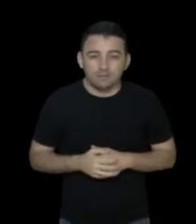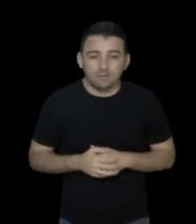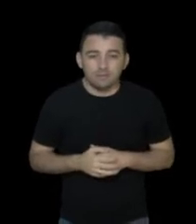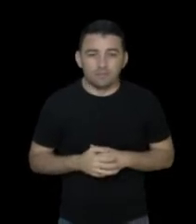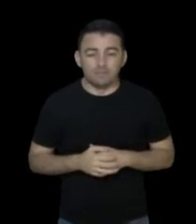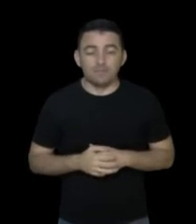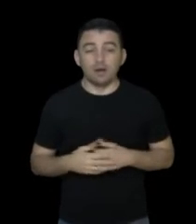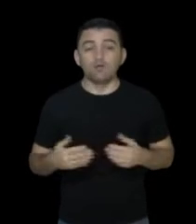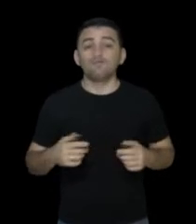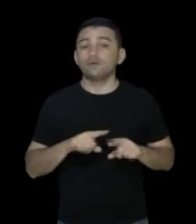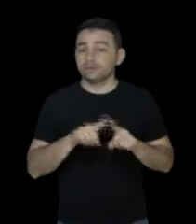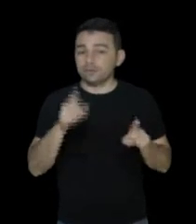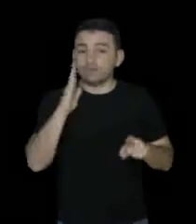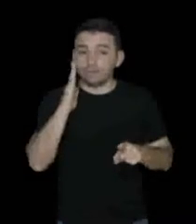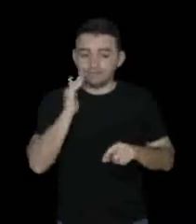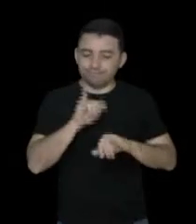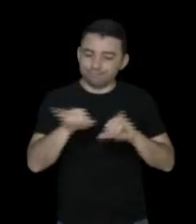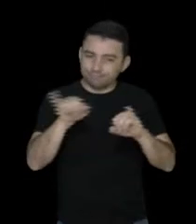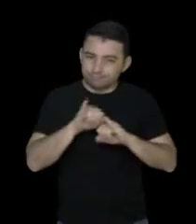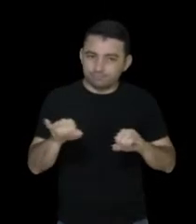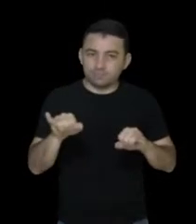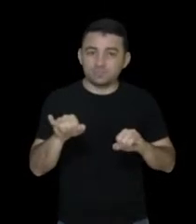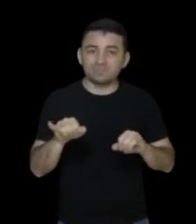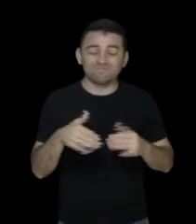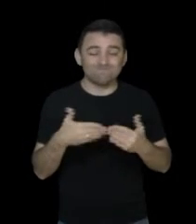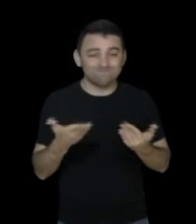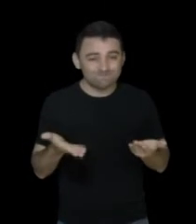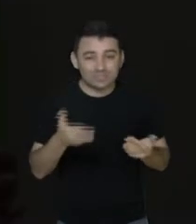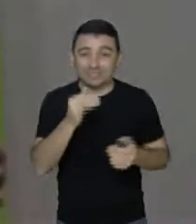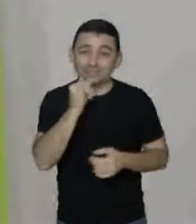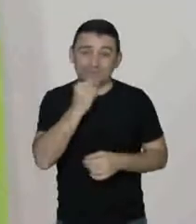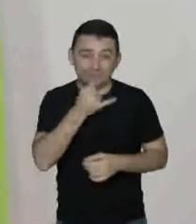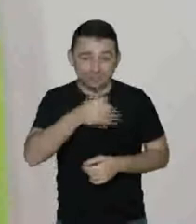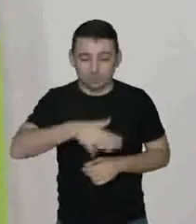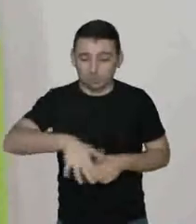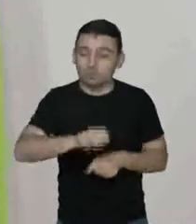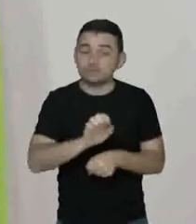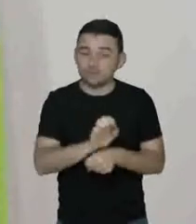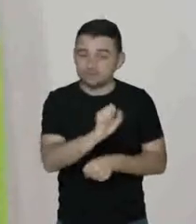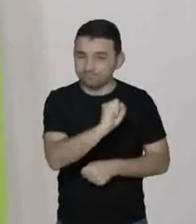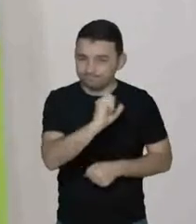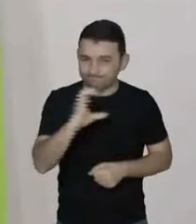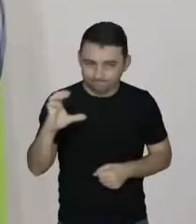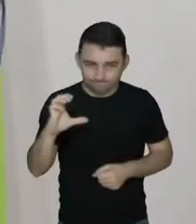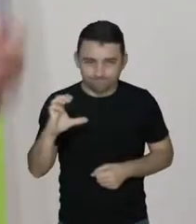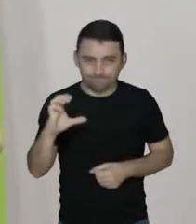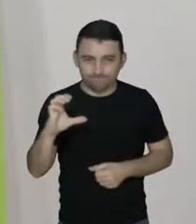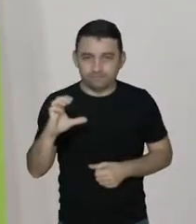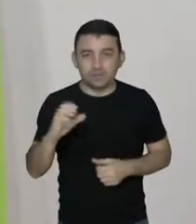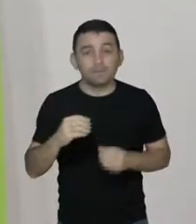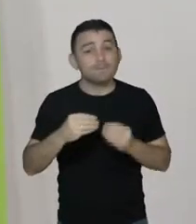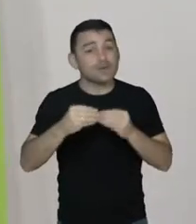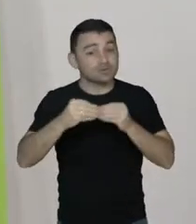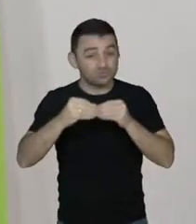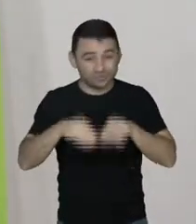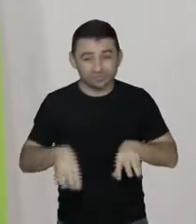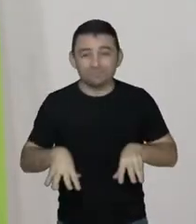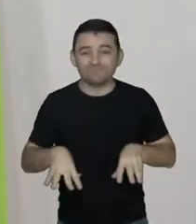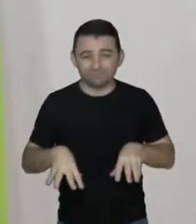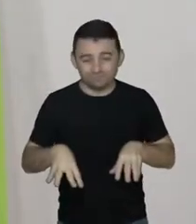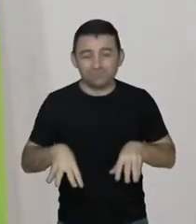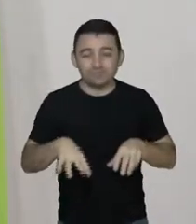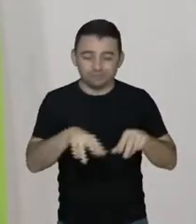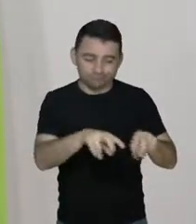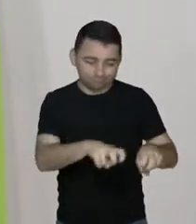todos aqui que é uma situação que infelizmente assola o Estado de Santa Catarina que prejudica os